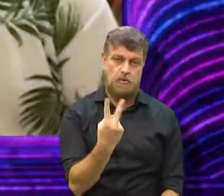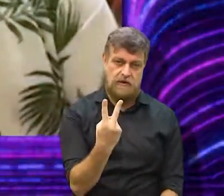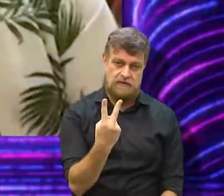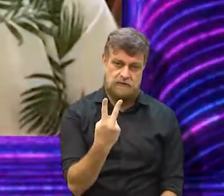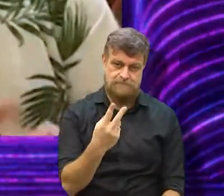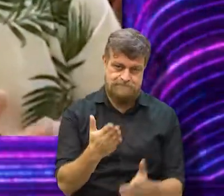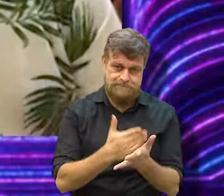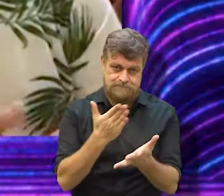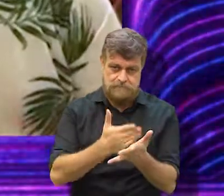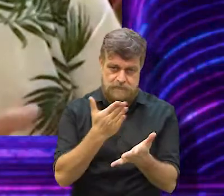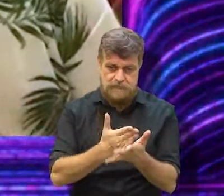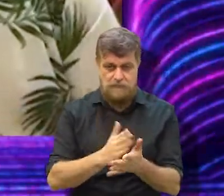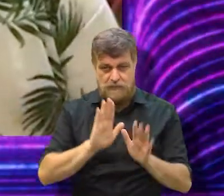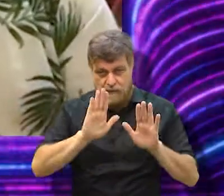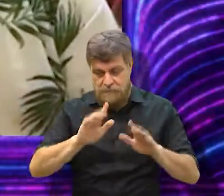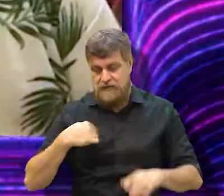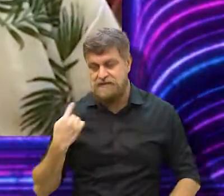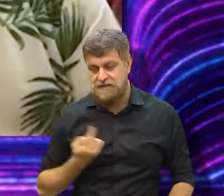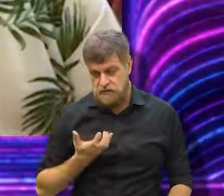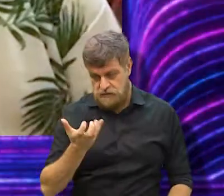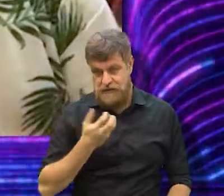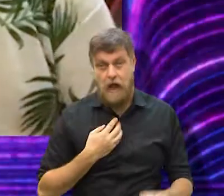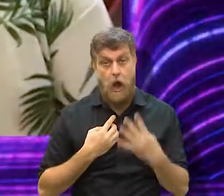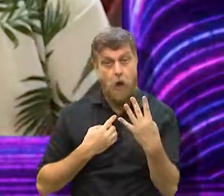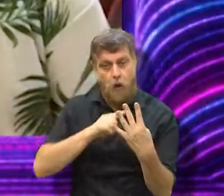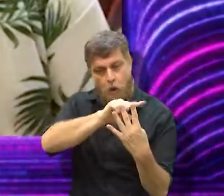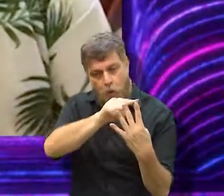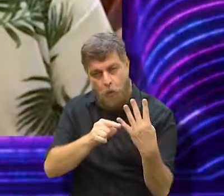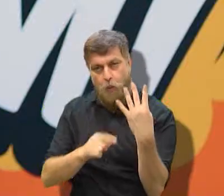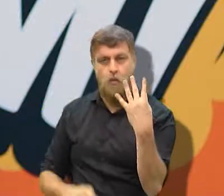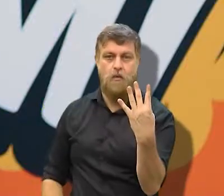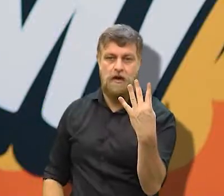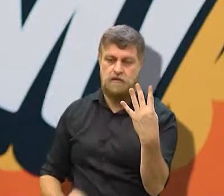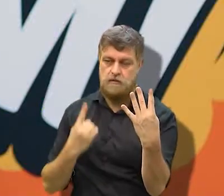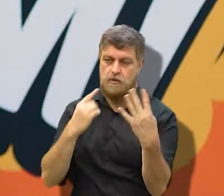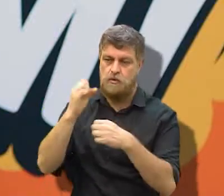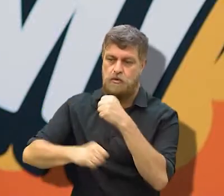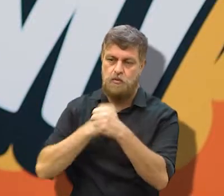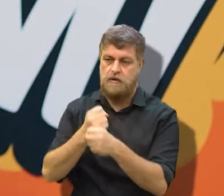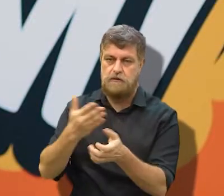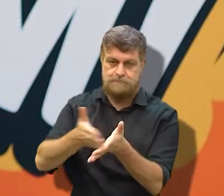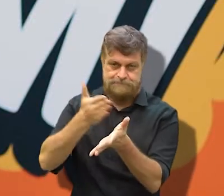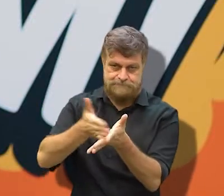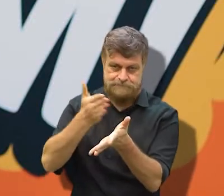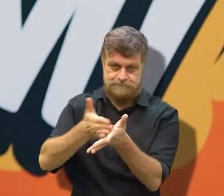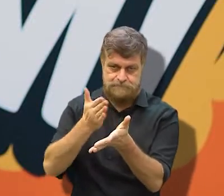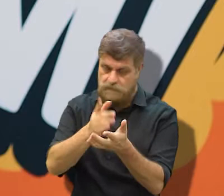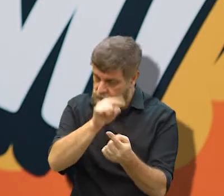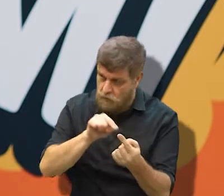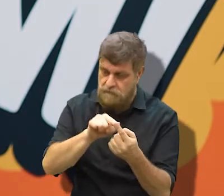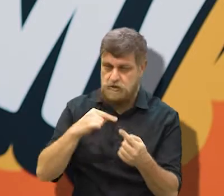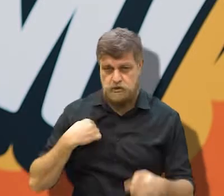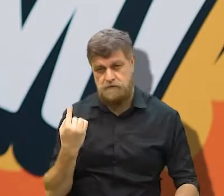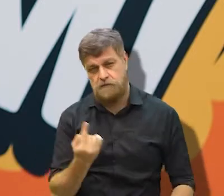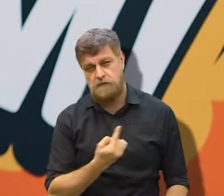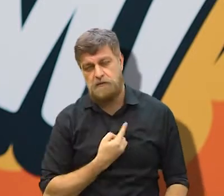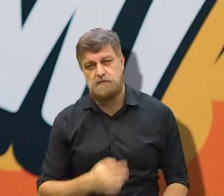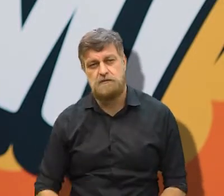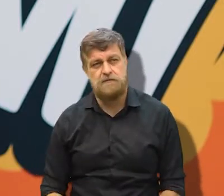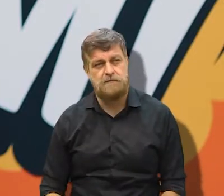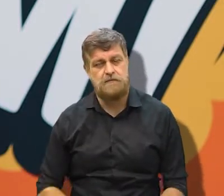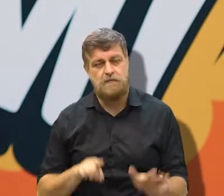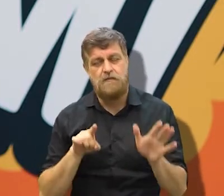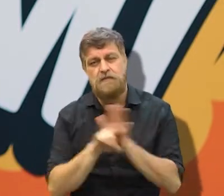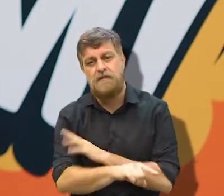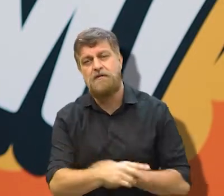né? Mas geralmente são 2, são 4 quadrinhos por ano. E aí, é o nosso planeta. E aí, qual é